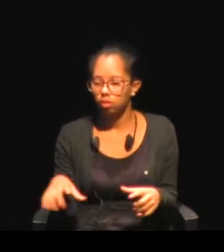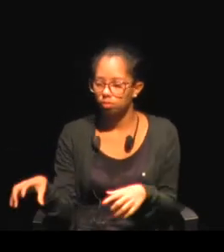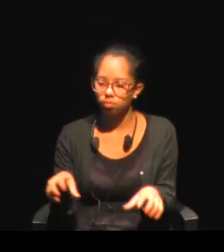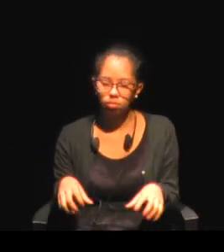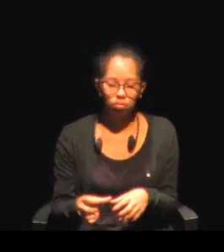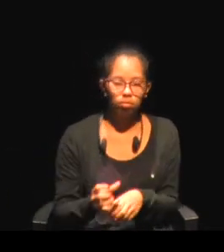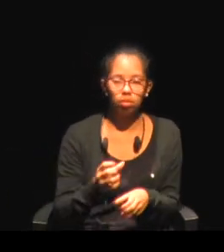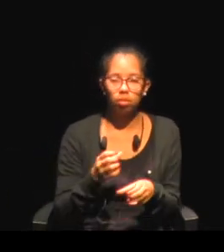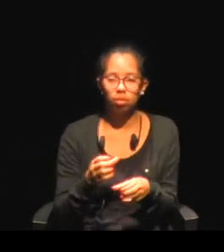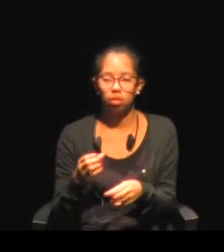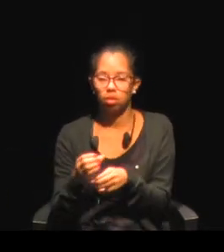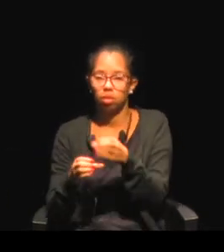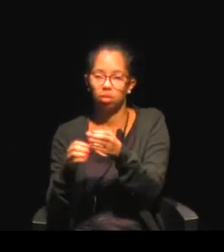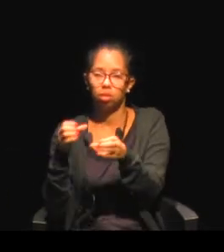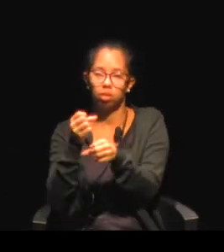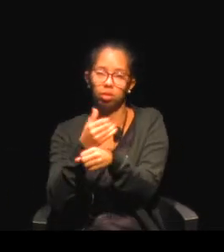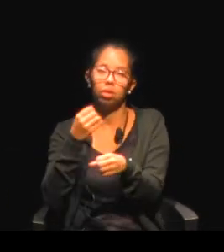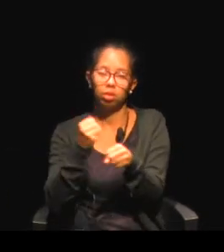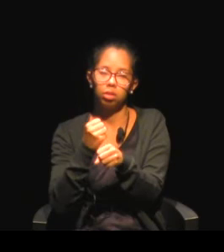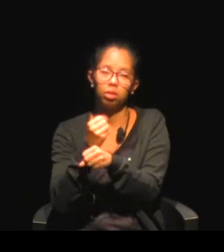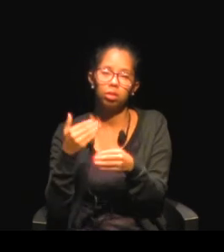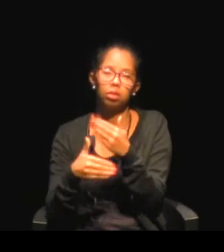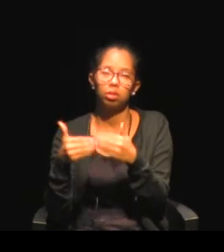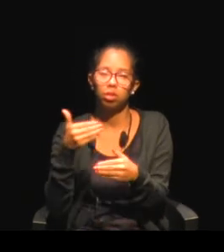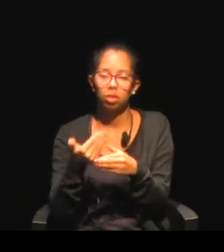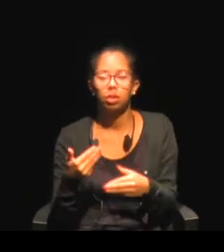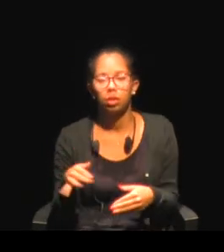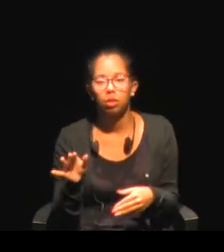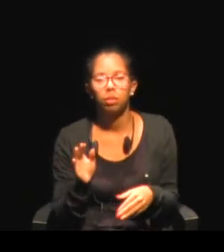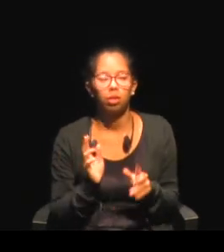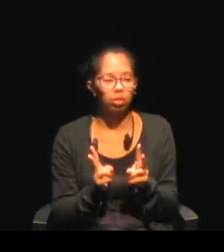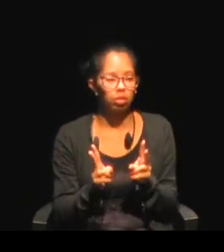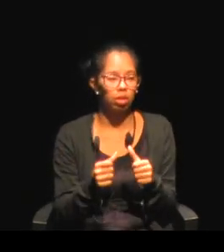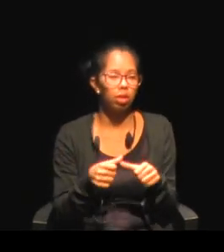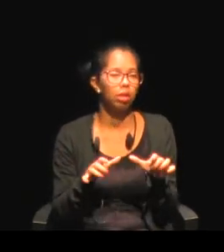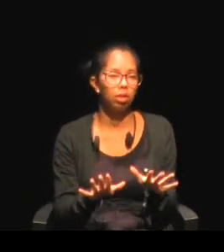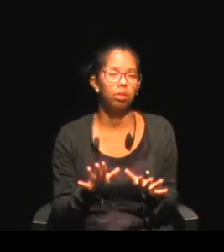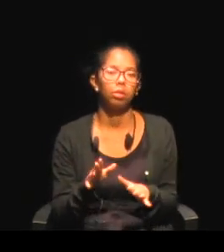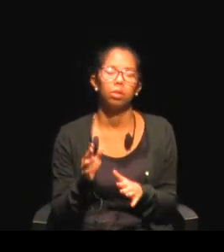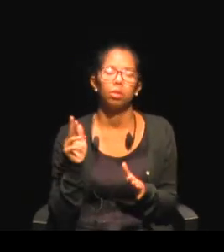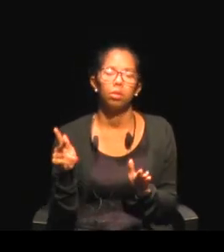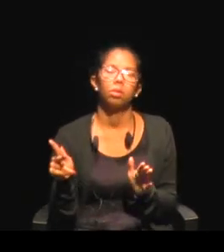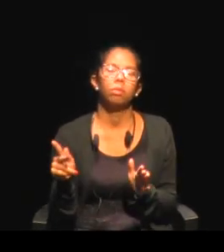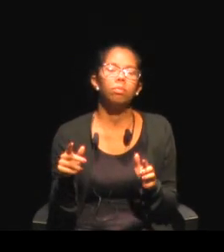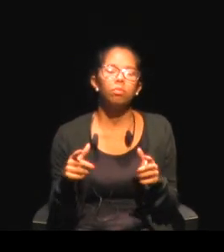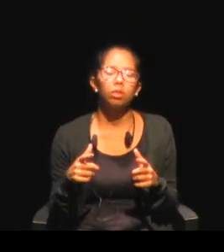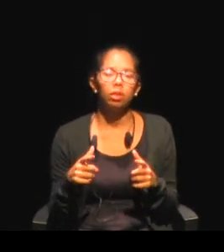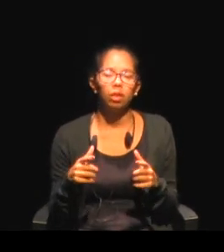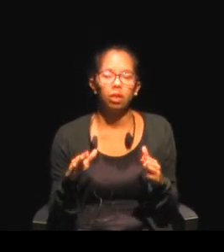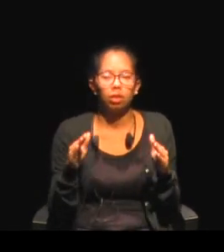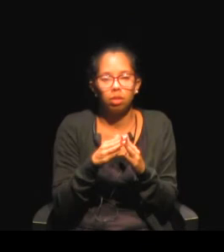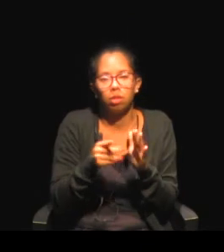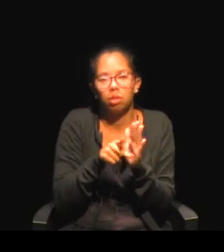Lúcio Costa reproduz aqui, inclusive em termos de medida, a modulação frequente, que a gente visitou várias